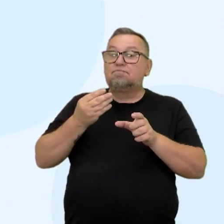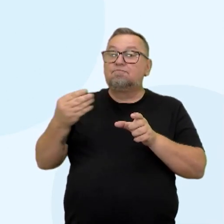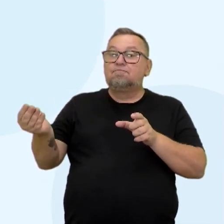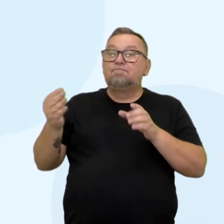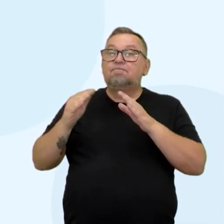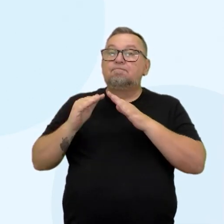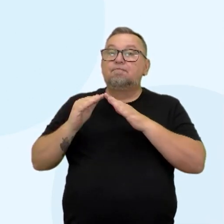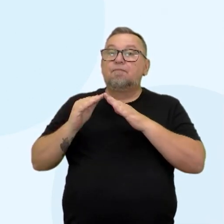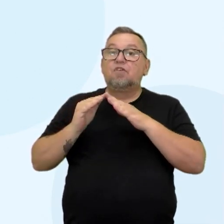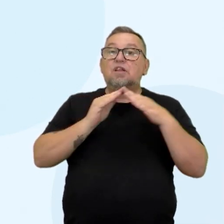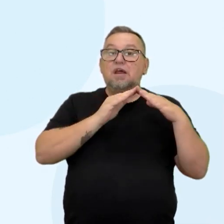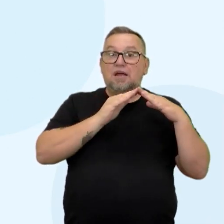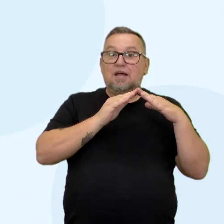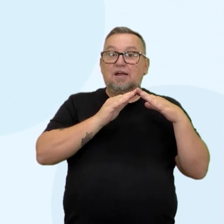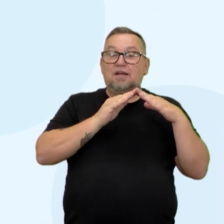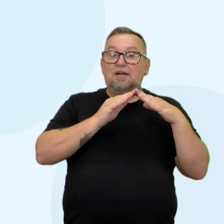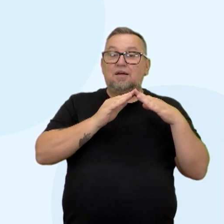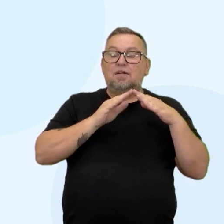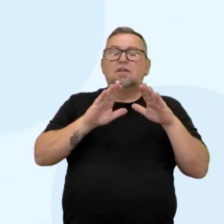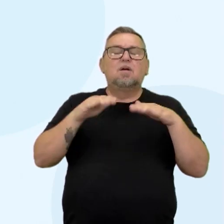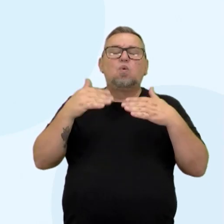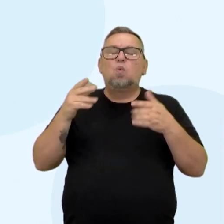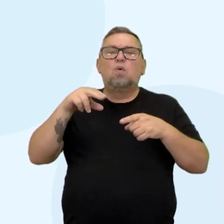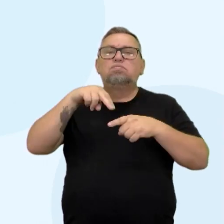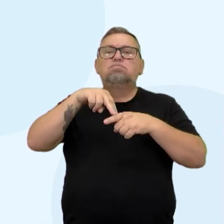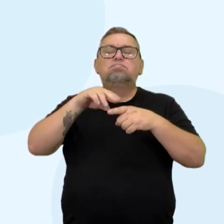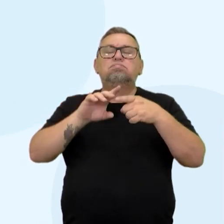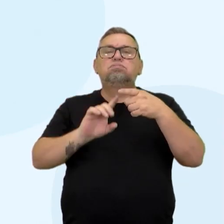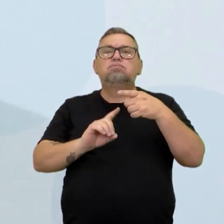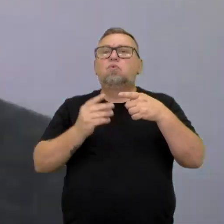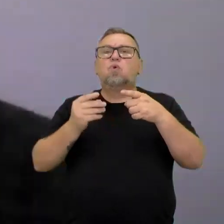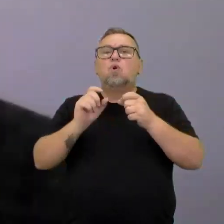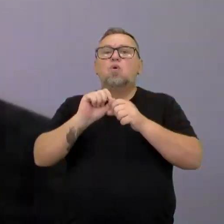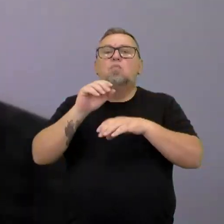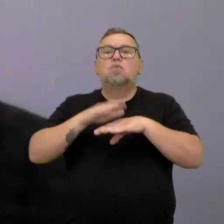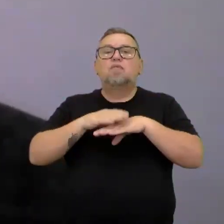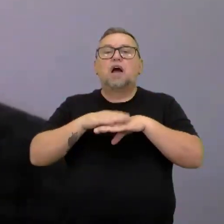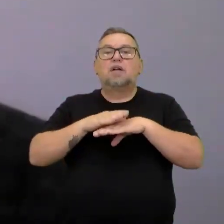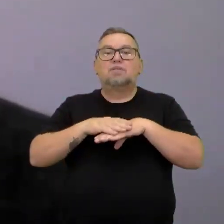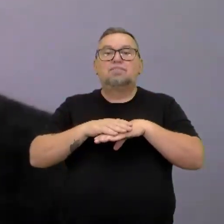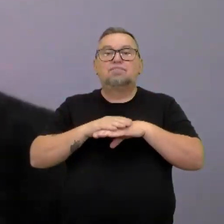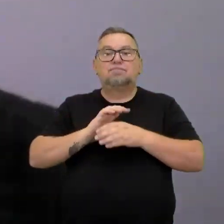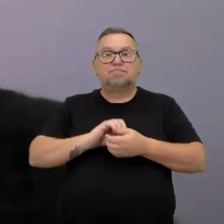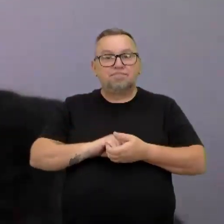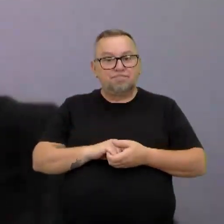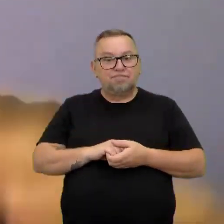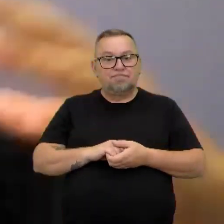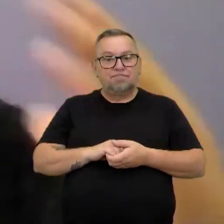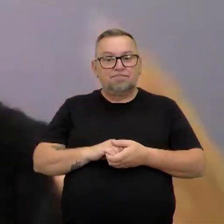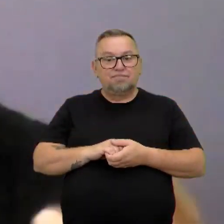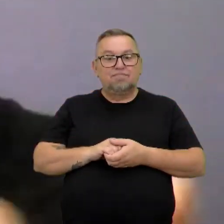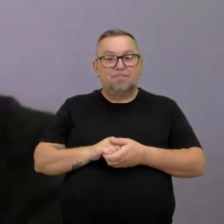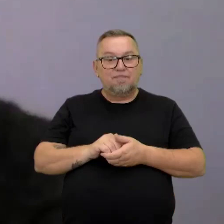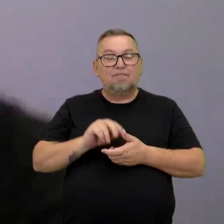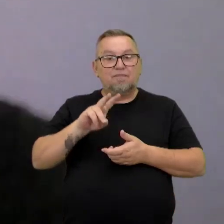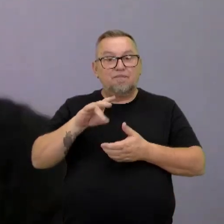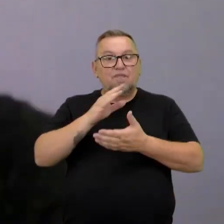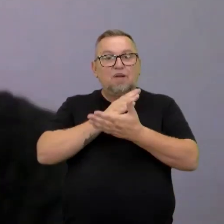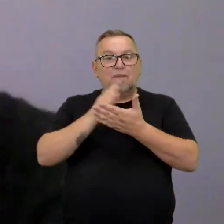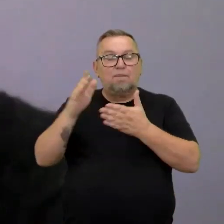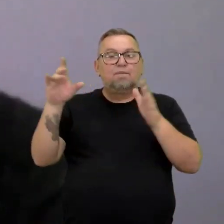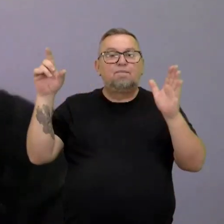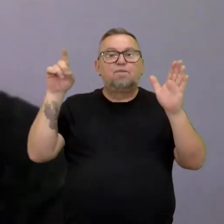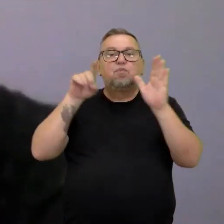saber aí, né? Nós queremos saber qual fração representa a quantidade de bolo que Marta deu para sua vizinha. Então a gente vai começar já com